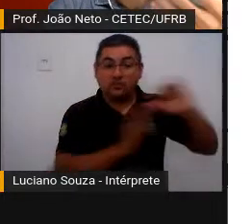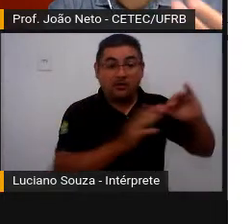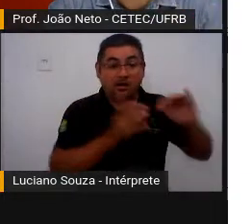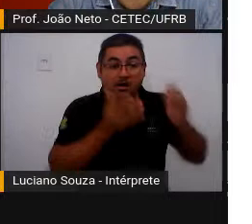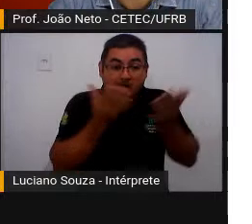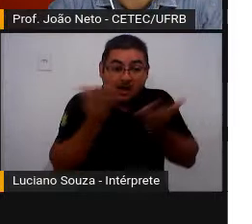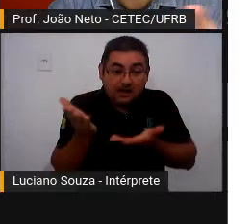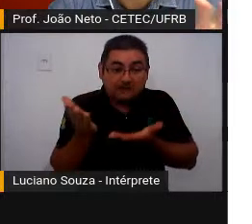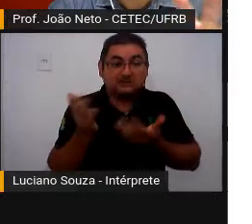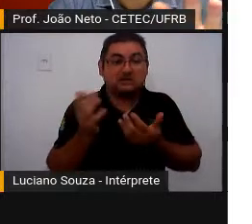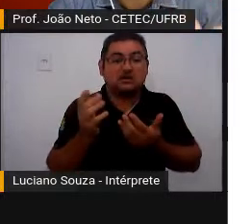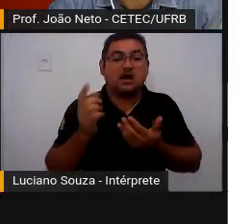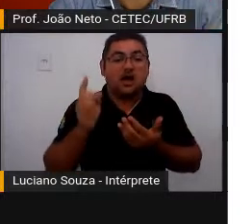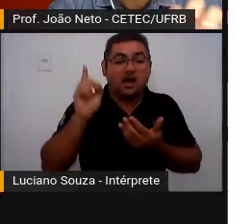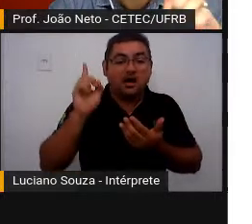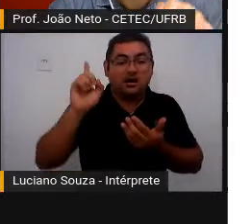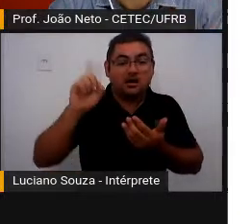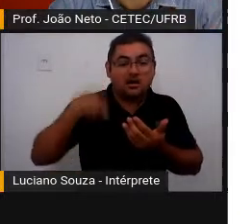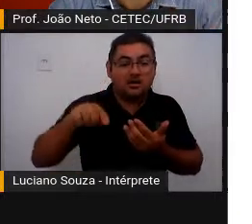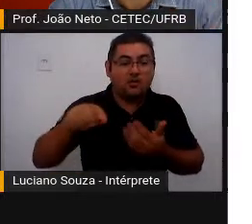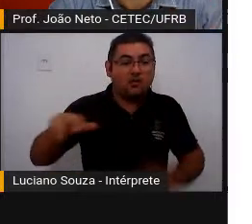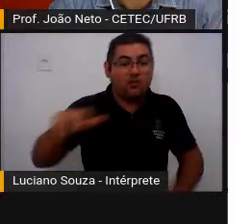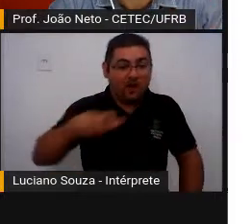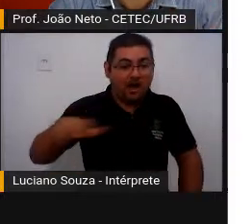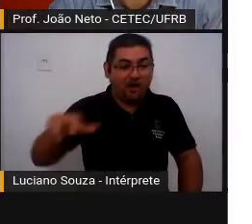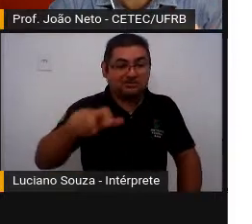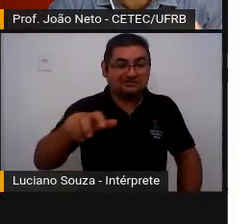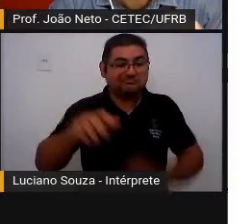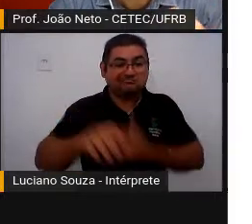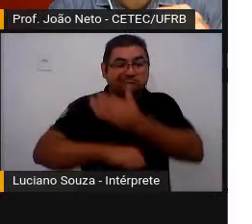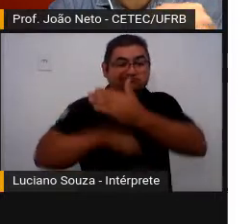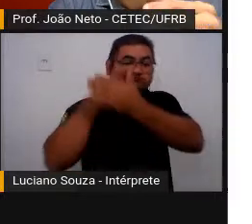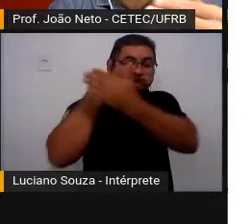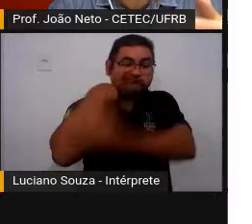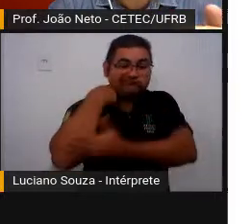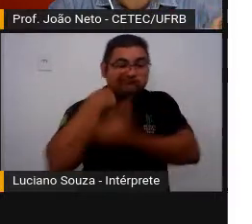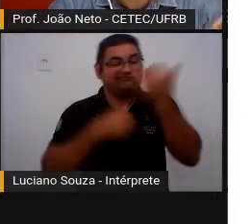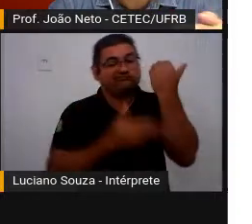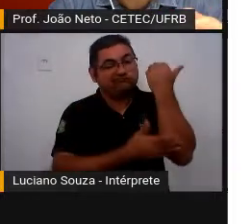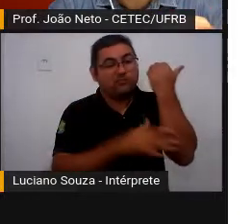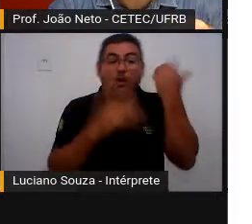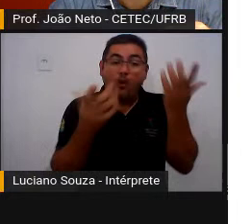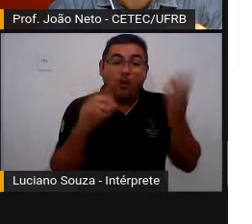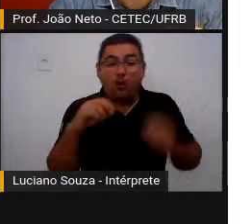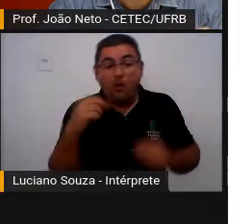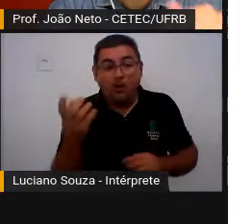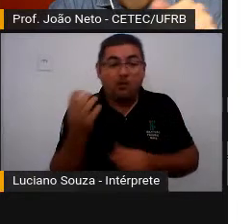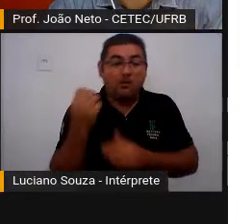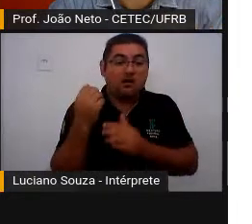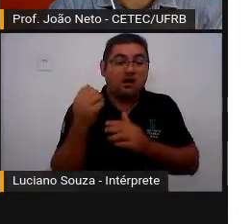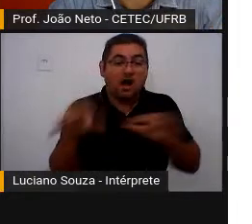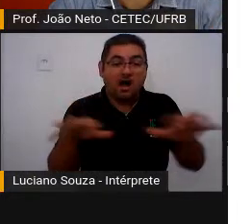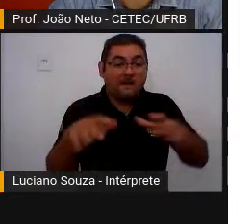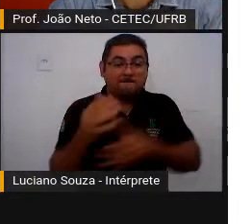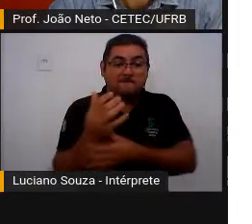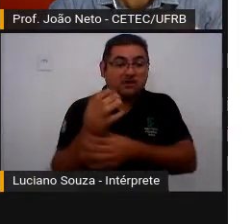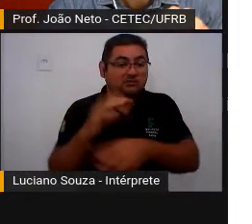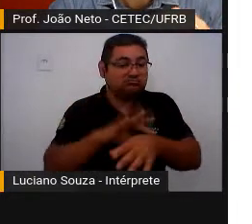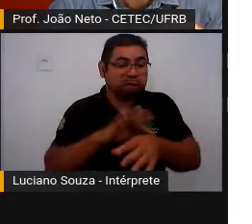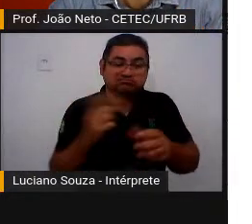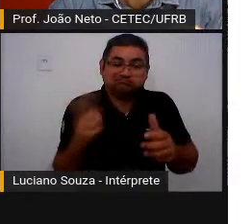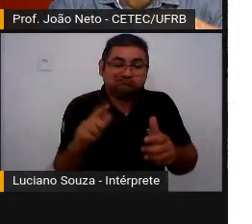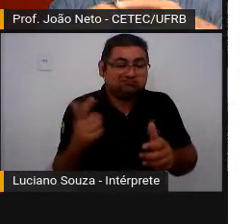mão ou ou por algum motivo perdeu a as mãos então é um mouse que pode ser controlado pelos